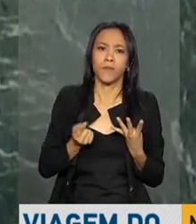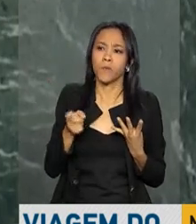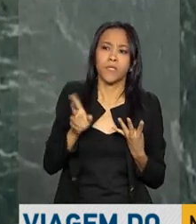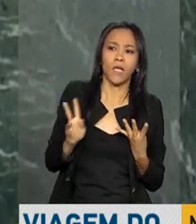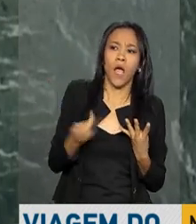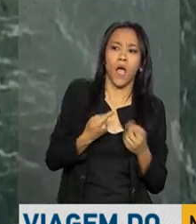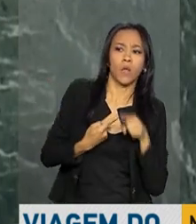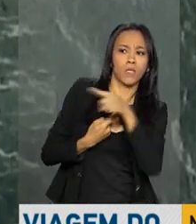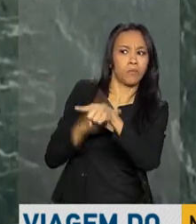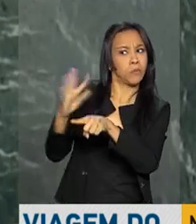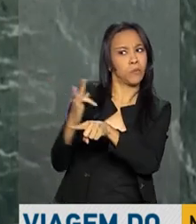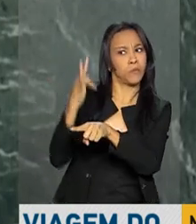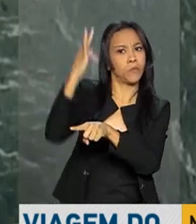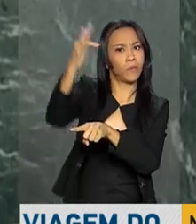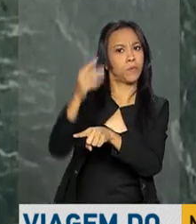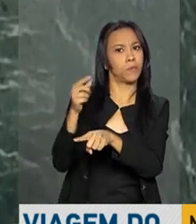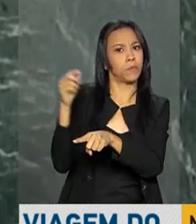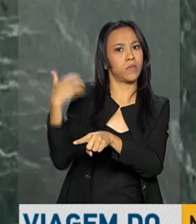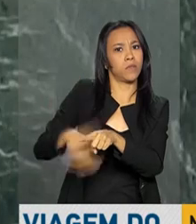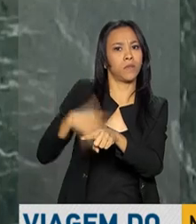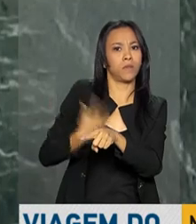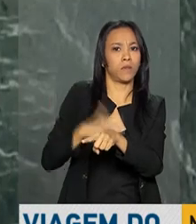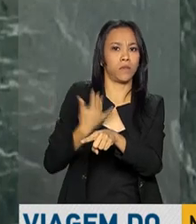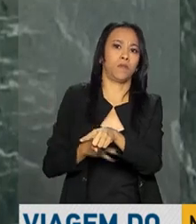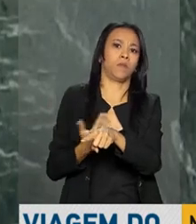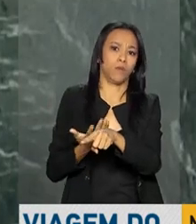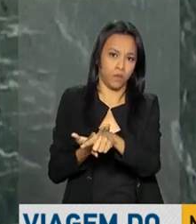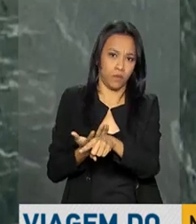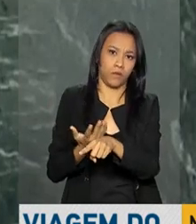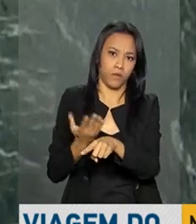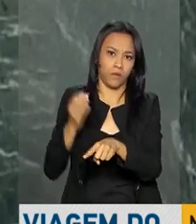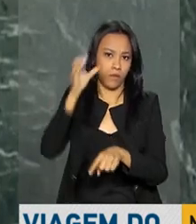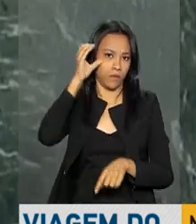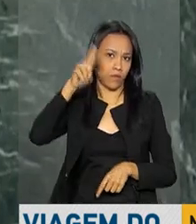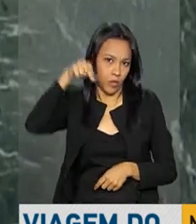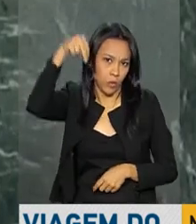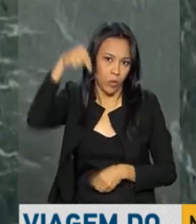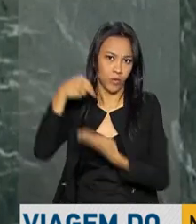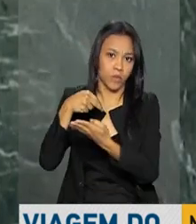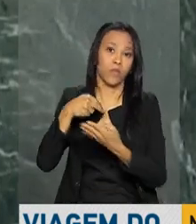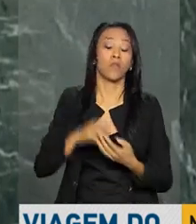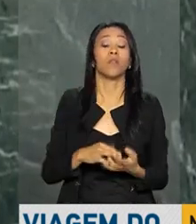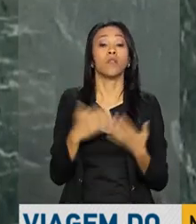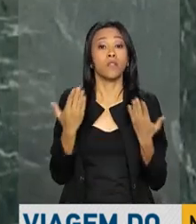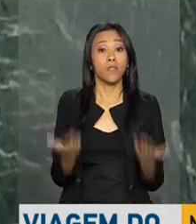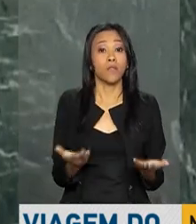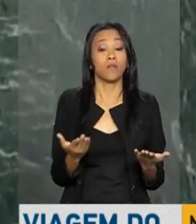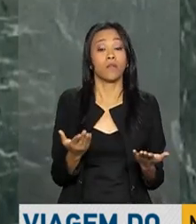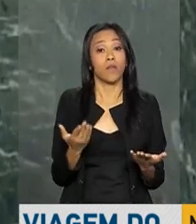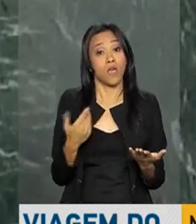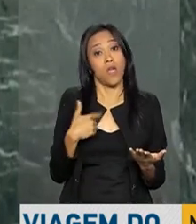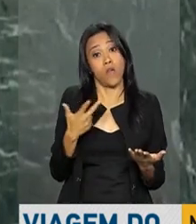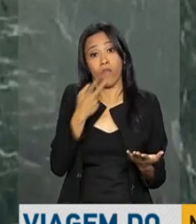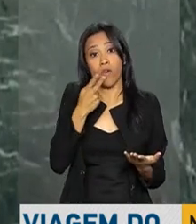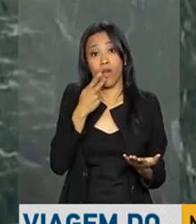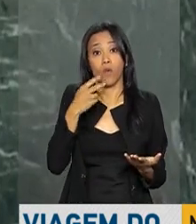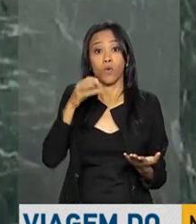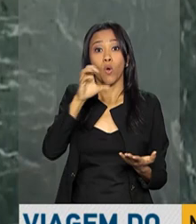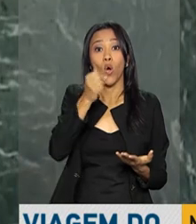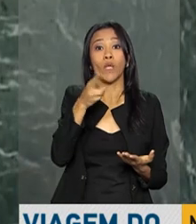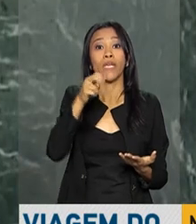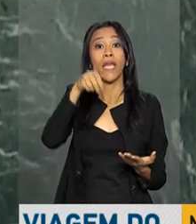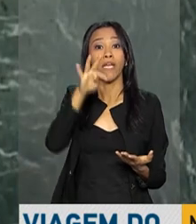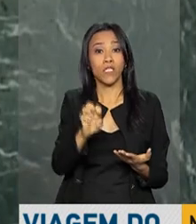cujas consequências são imponderáveis. No Oriente Médio, tomo a liberdade de dizê-lo,